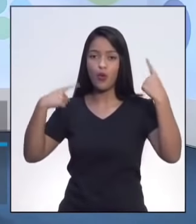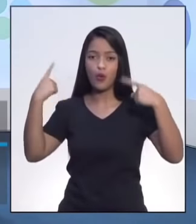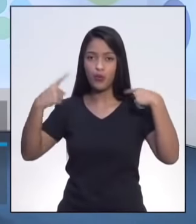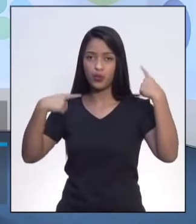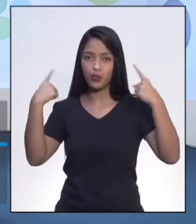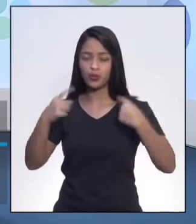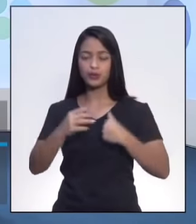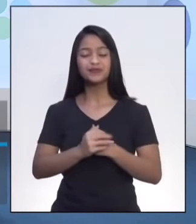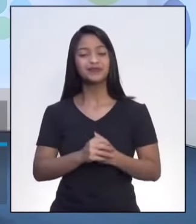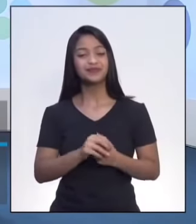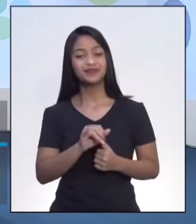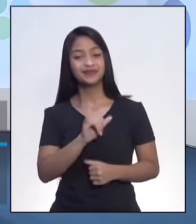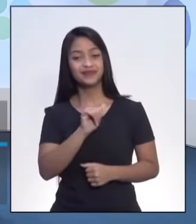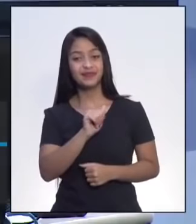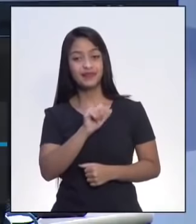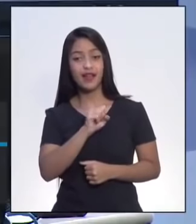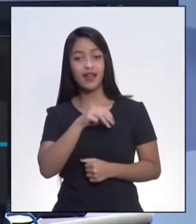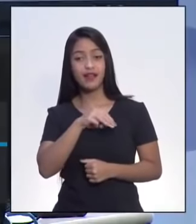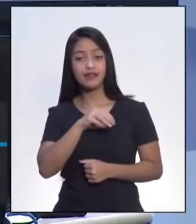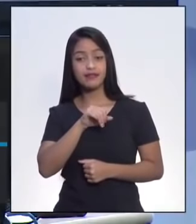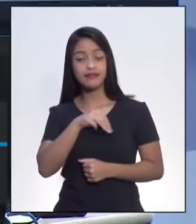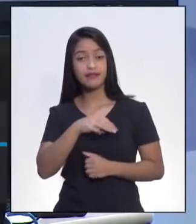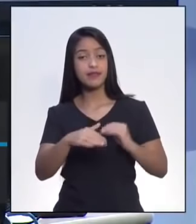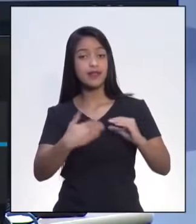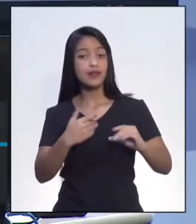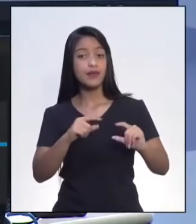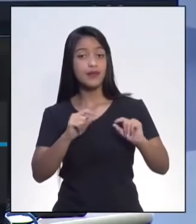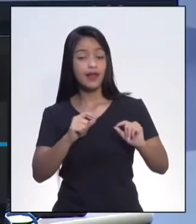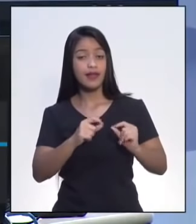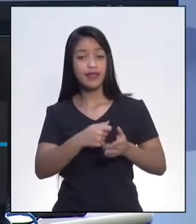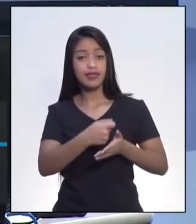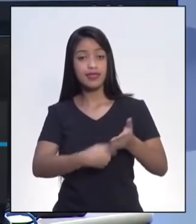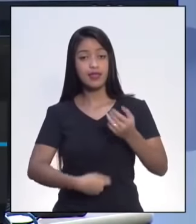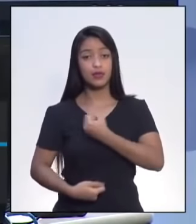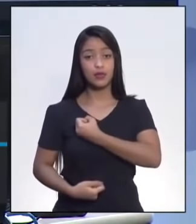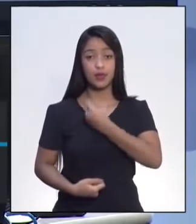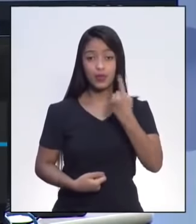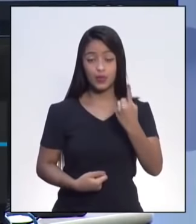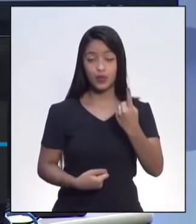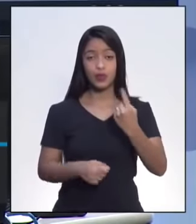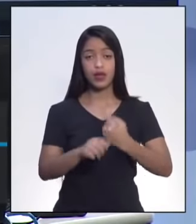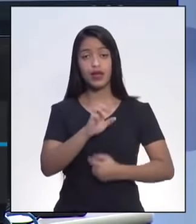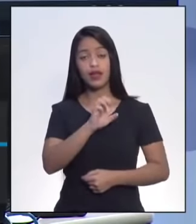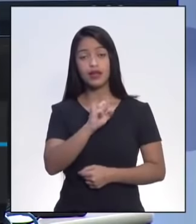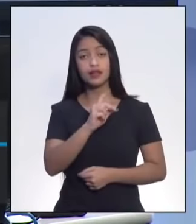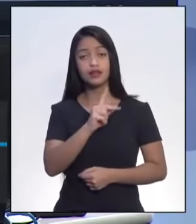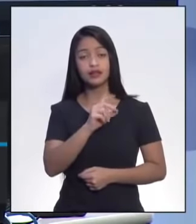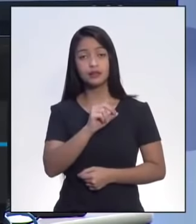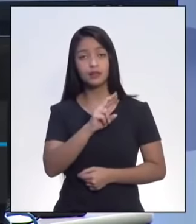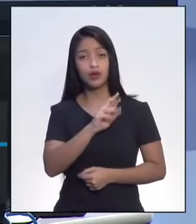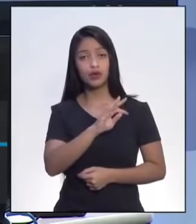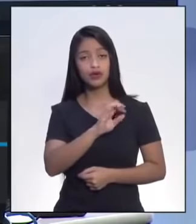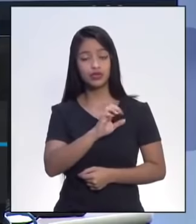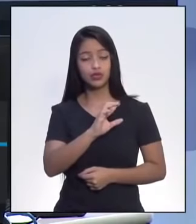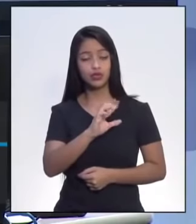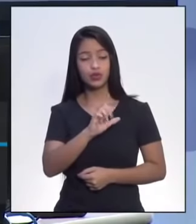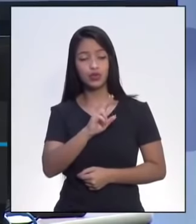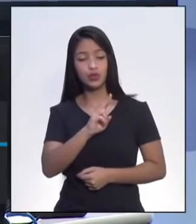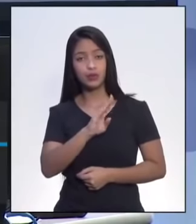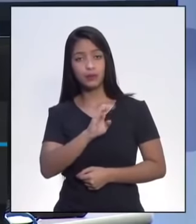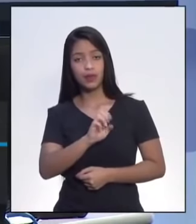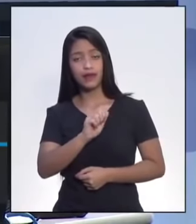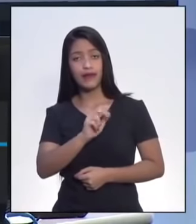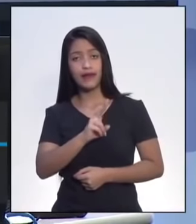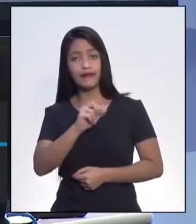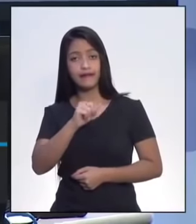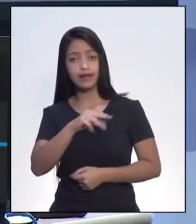A Yasmin colocou o seguinte: no texto 1, o Esporte Clube Avante foi retratado como visitante. No texto 2, ele foi retratado